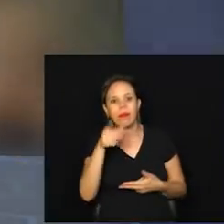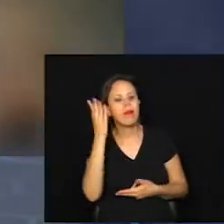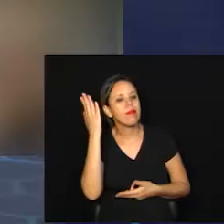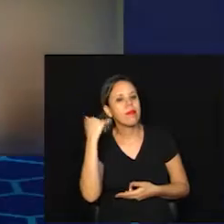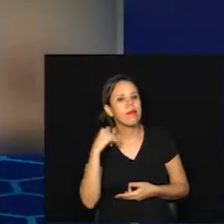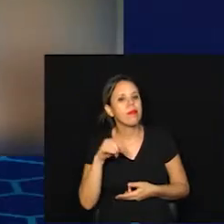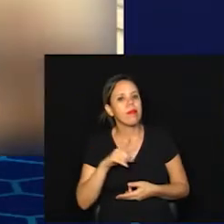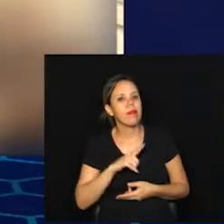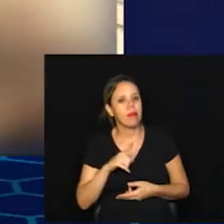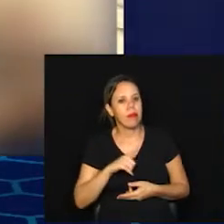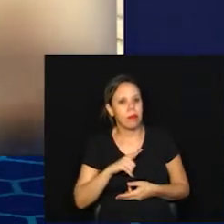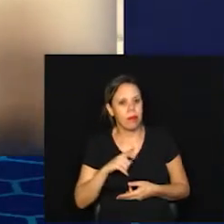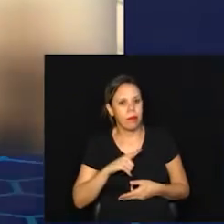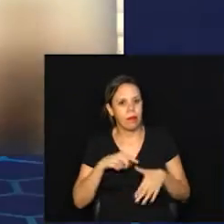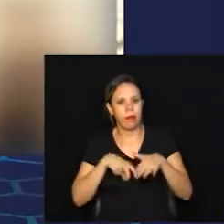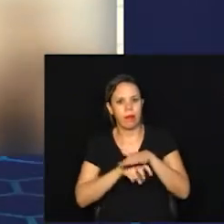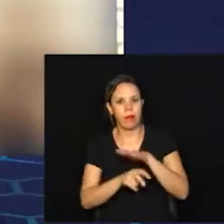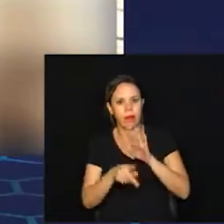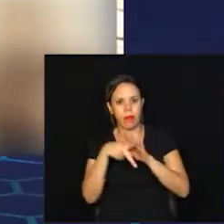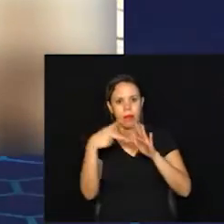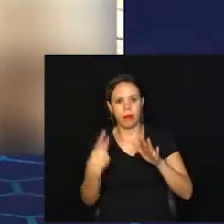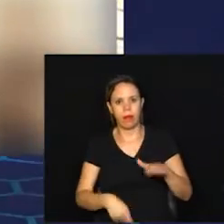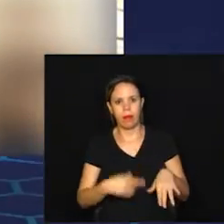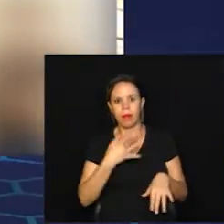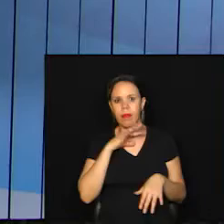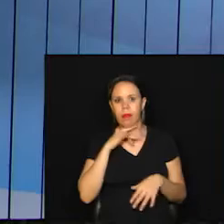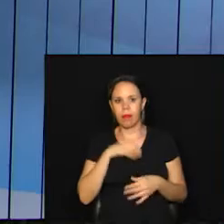sabia que existem creches para os animais?